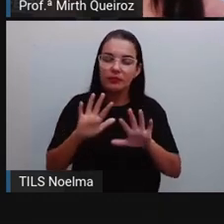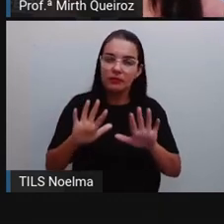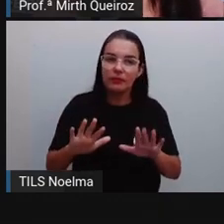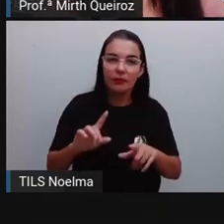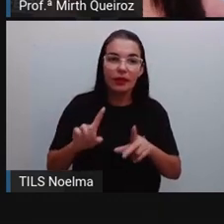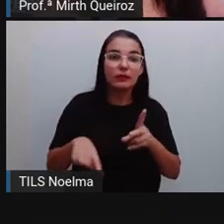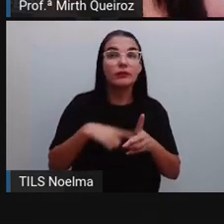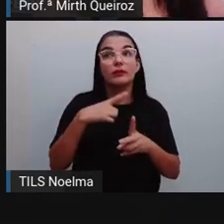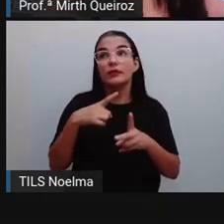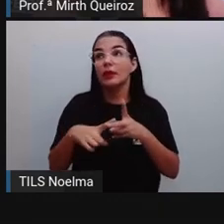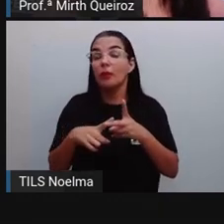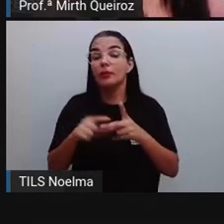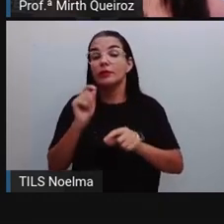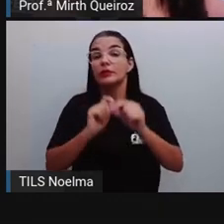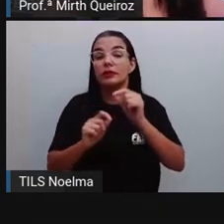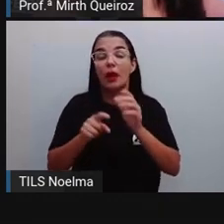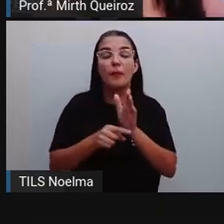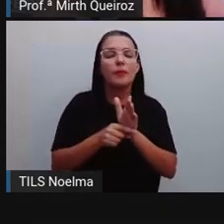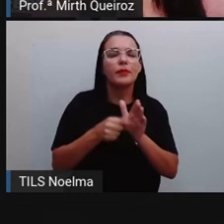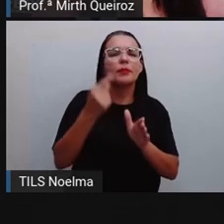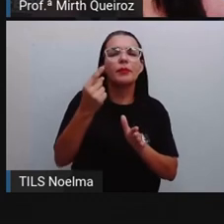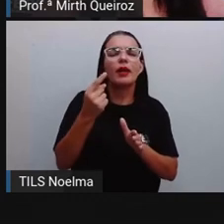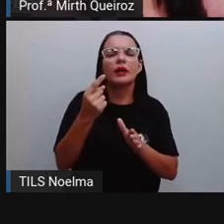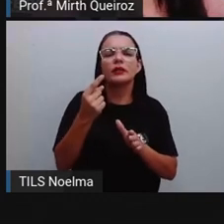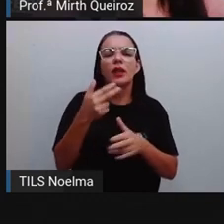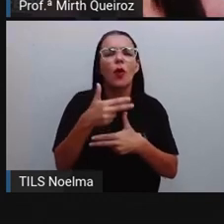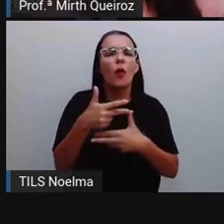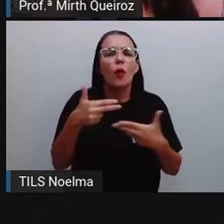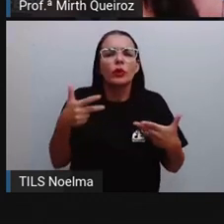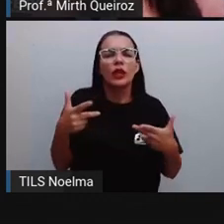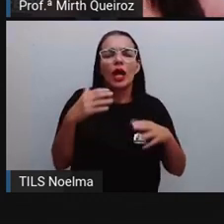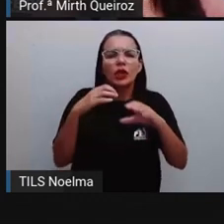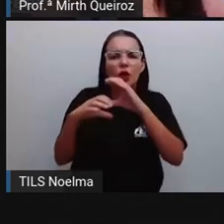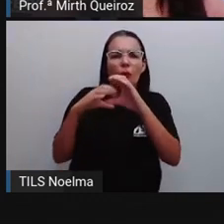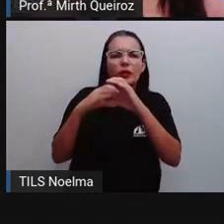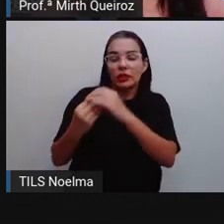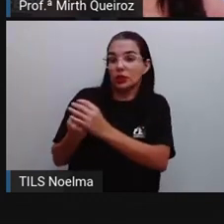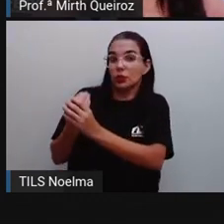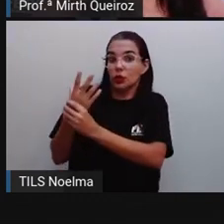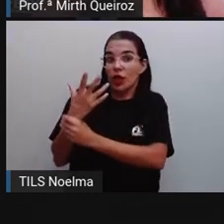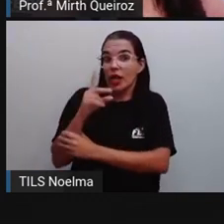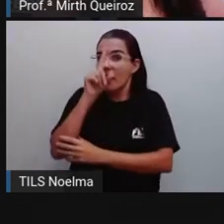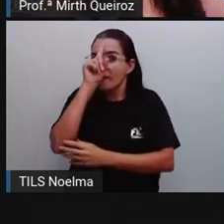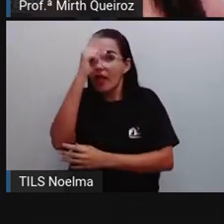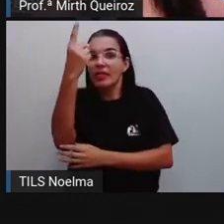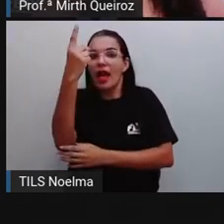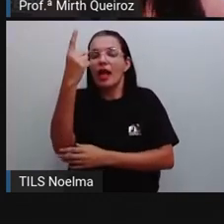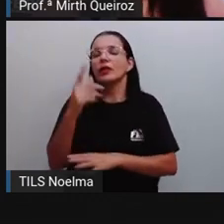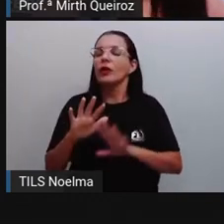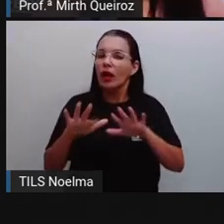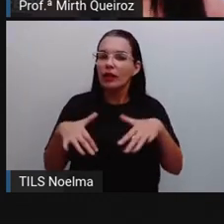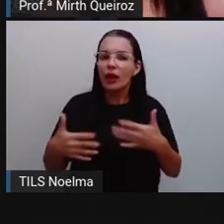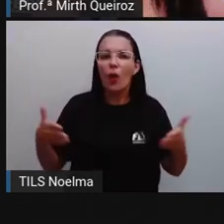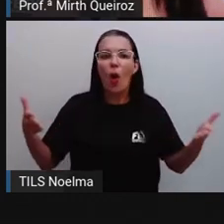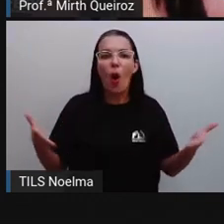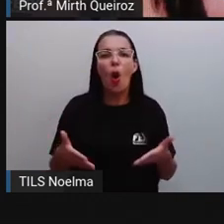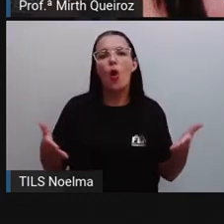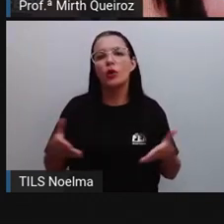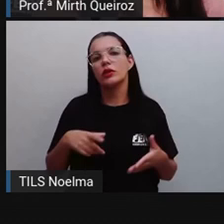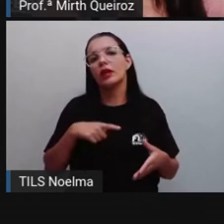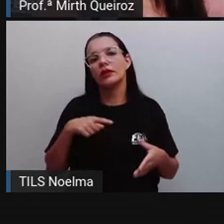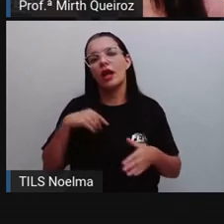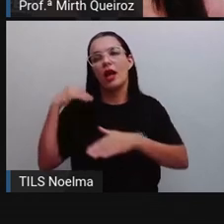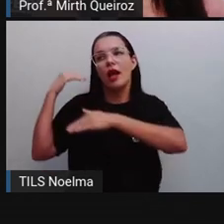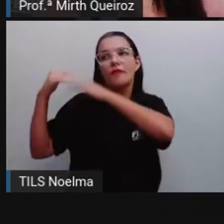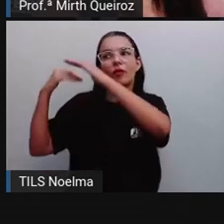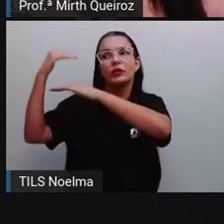dos primeiros meios de comunicação, né, serem desenvolvidos, hoje essa evolução